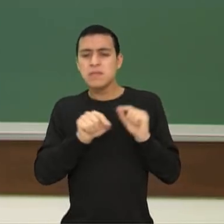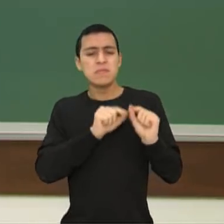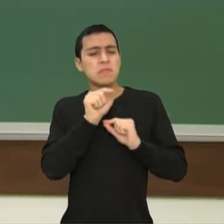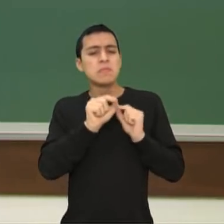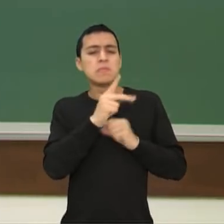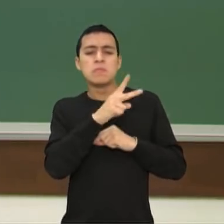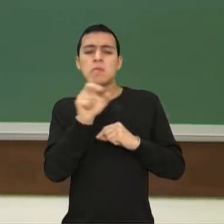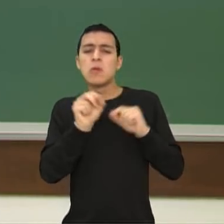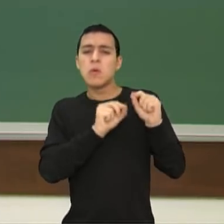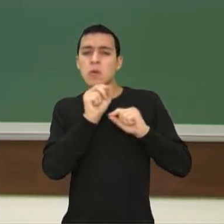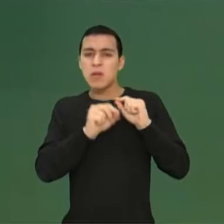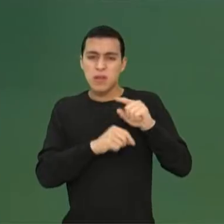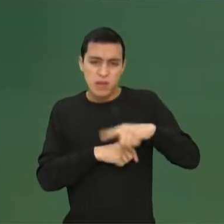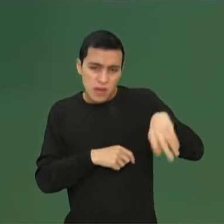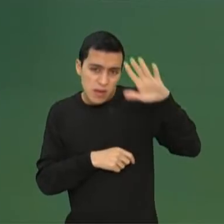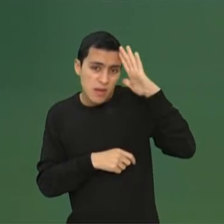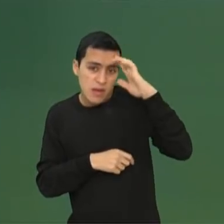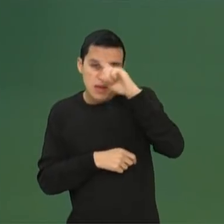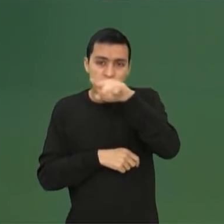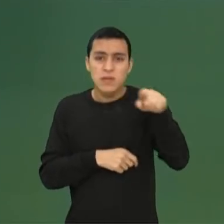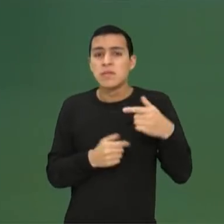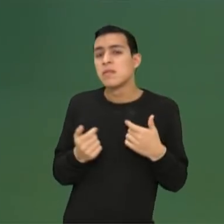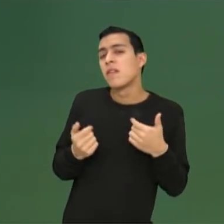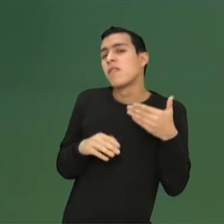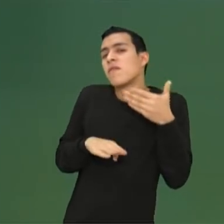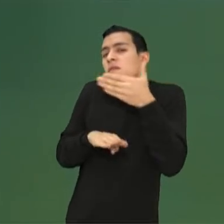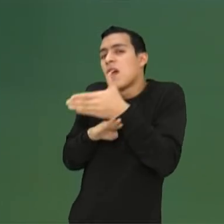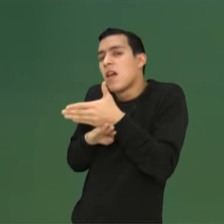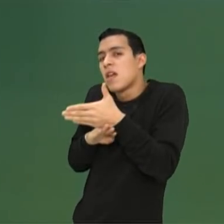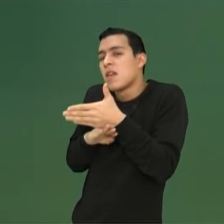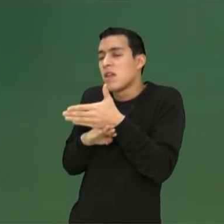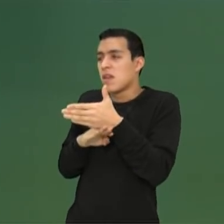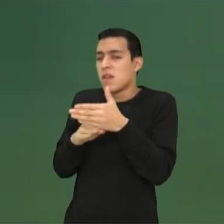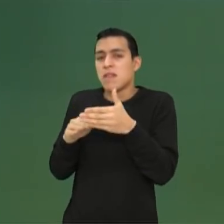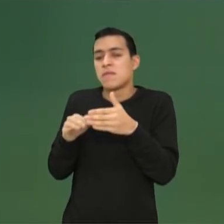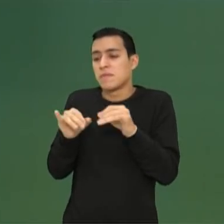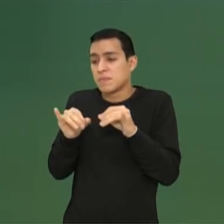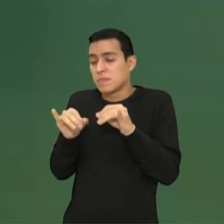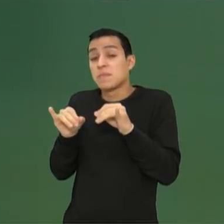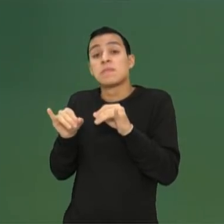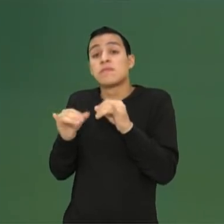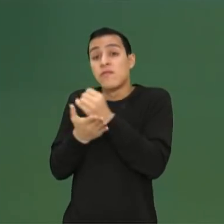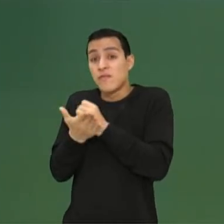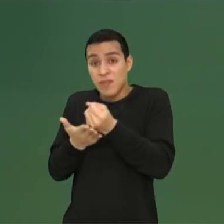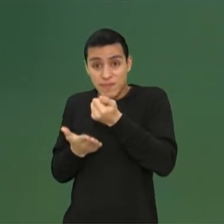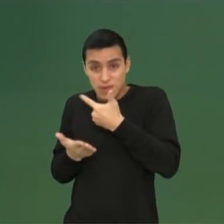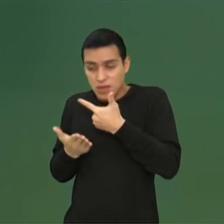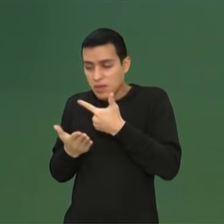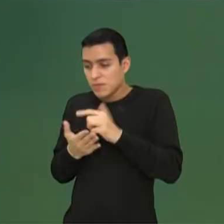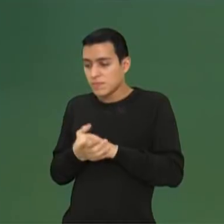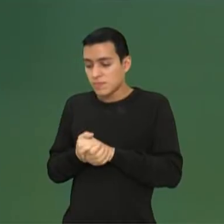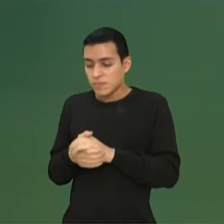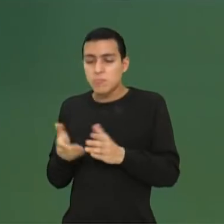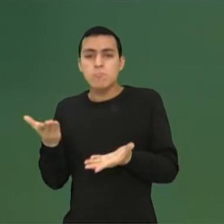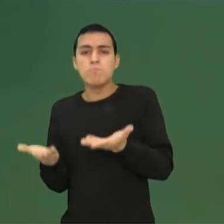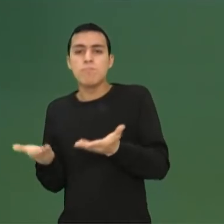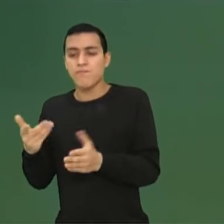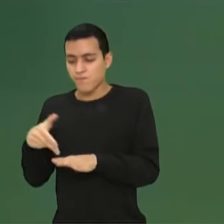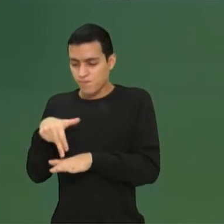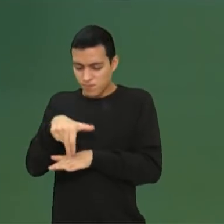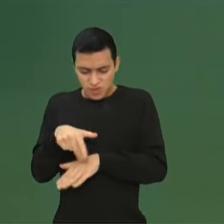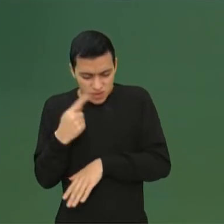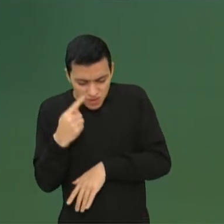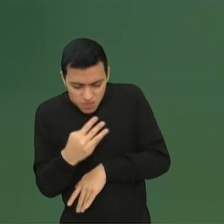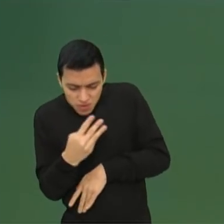o quê? Imagina que você vai lá na farmácia e sobe na balança e registra 43.